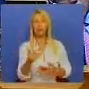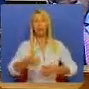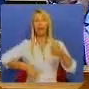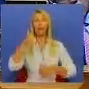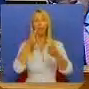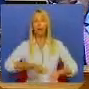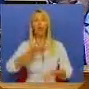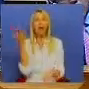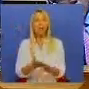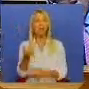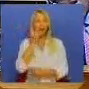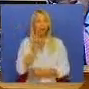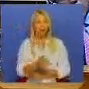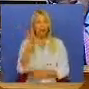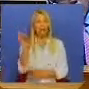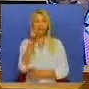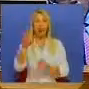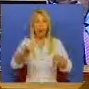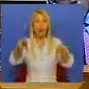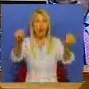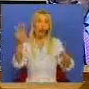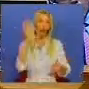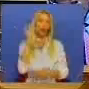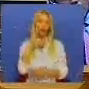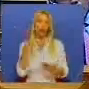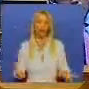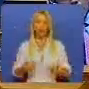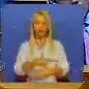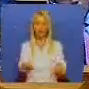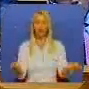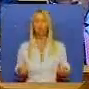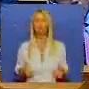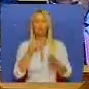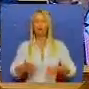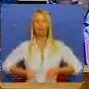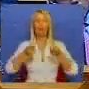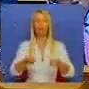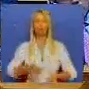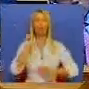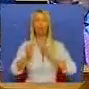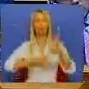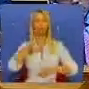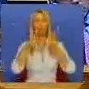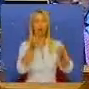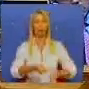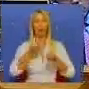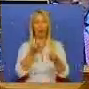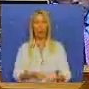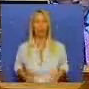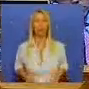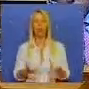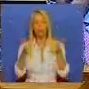ao dia de São Nunca à Tarde, a destruição do investimento modernizador na agricultura, a desatenção